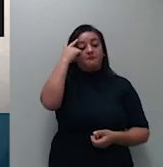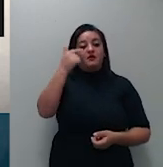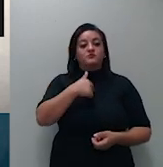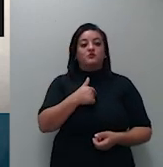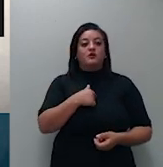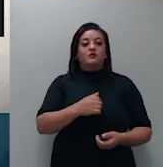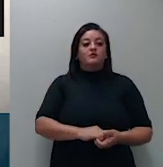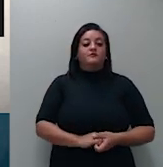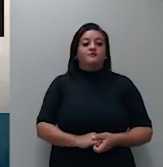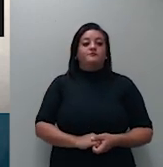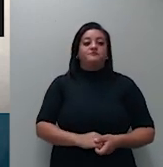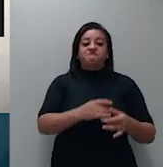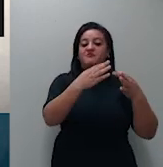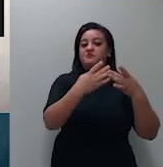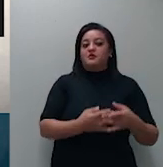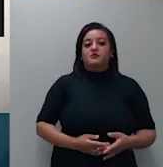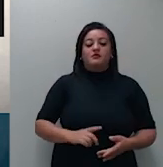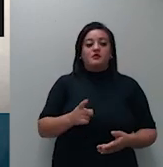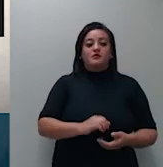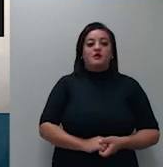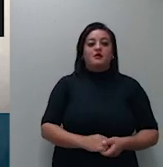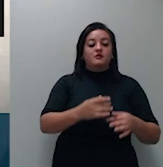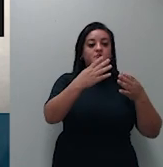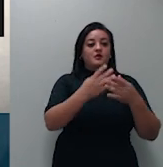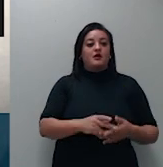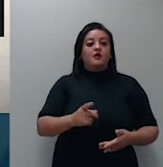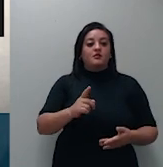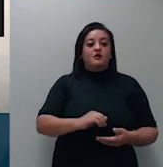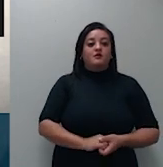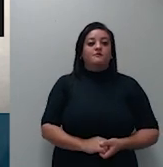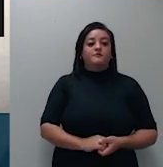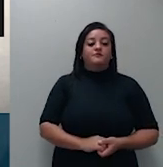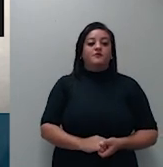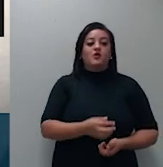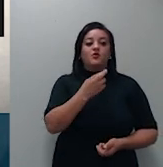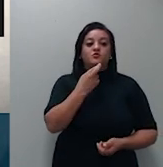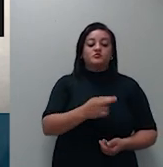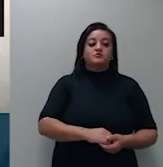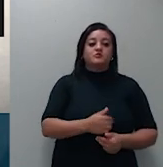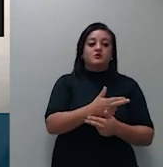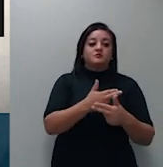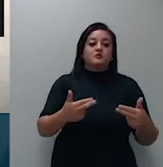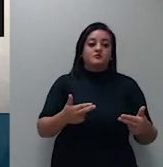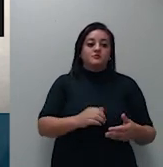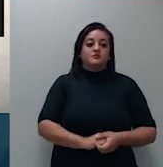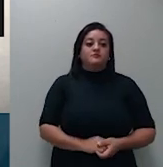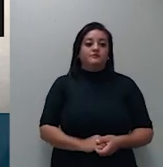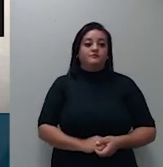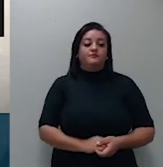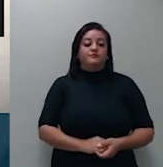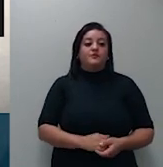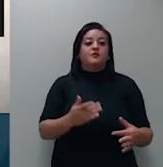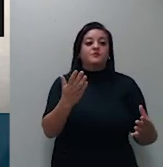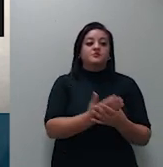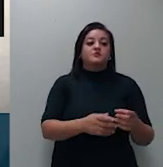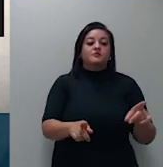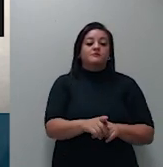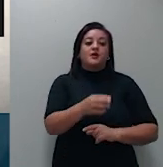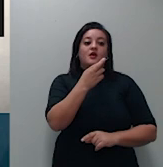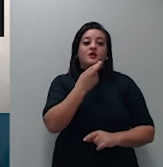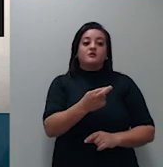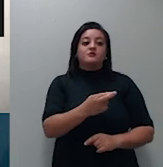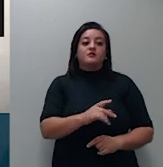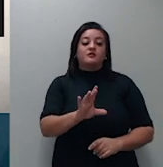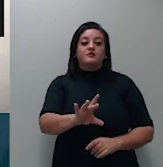penso eu não esclarecer não esclarecer as consequências materiais e processuais